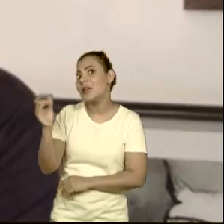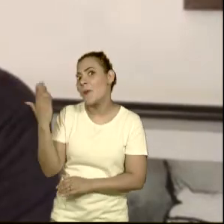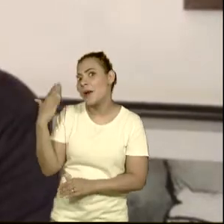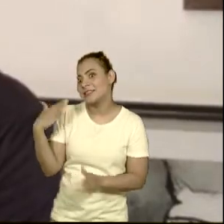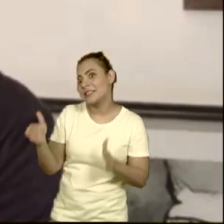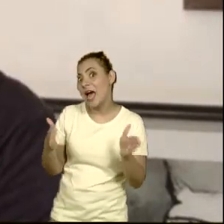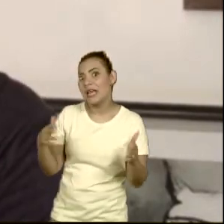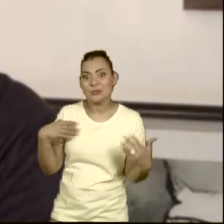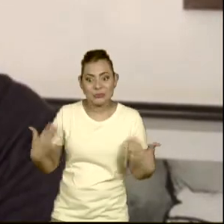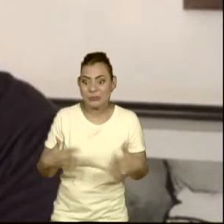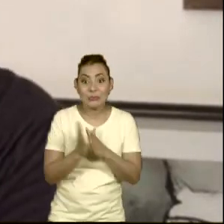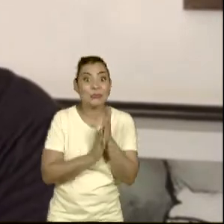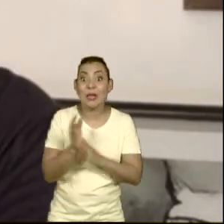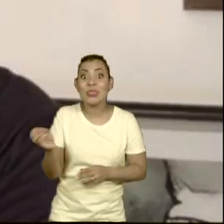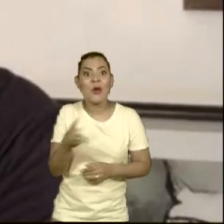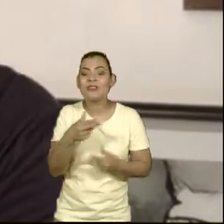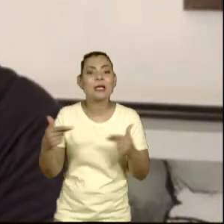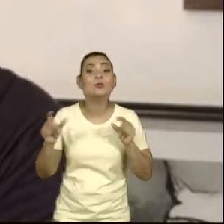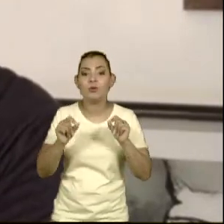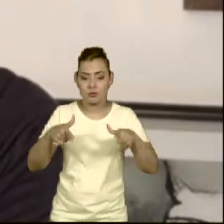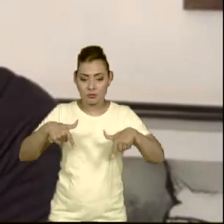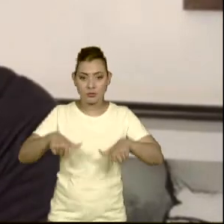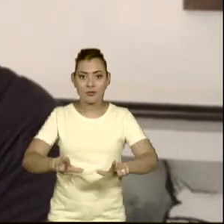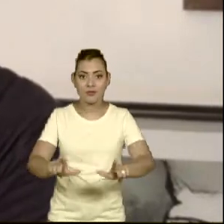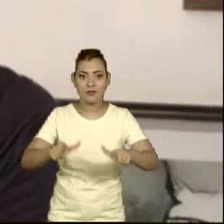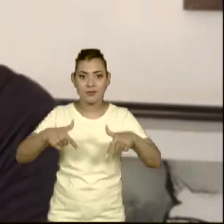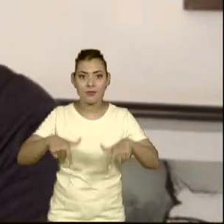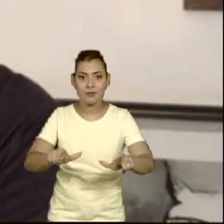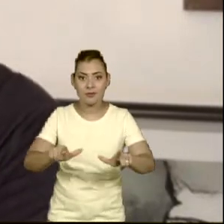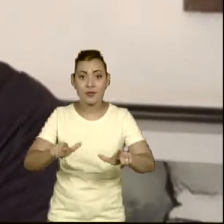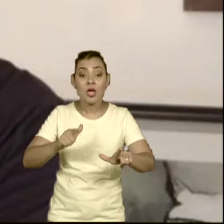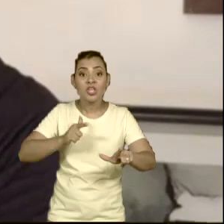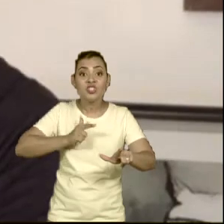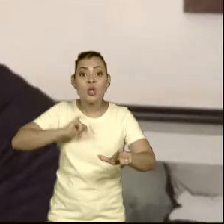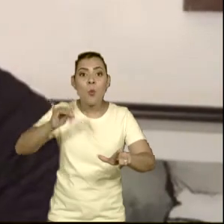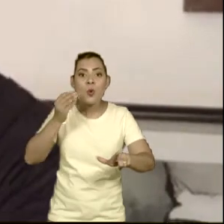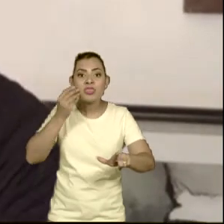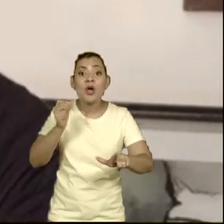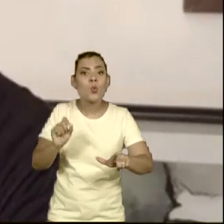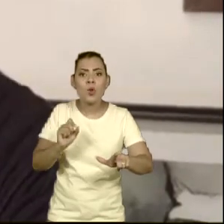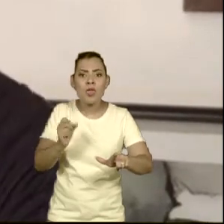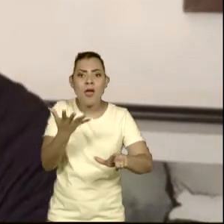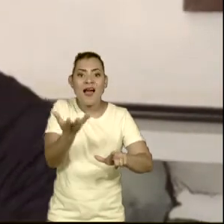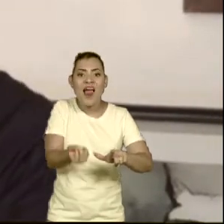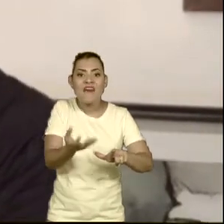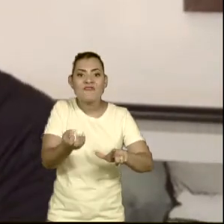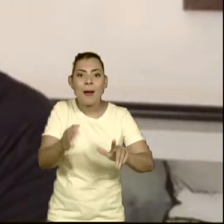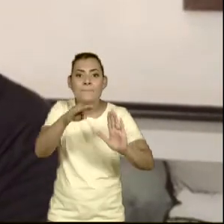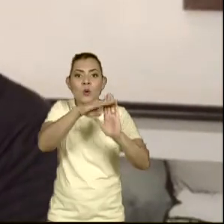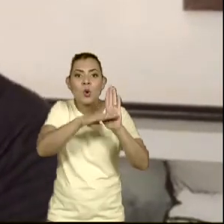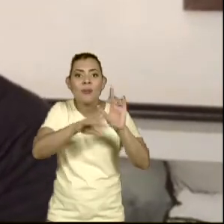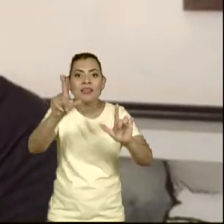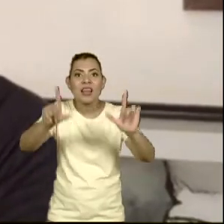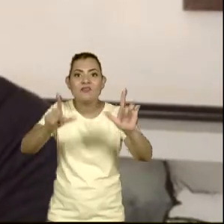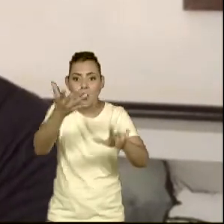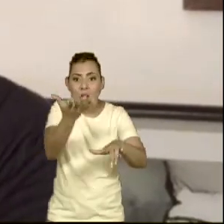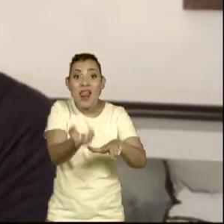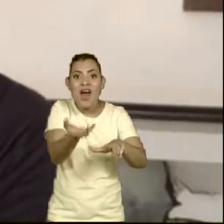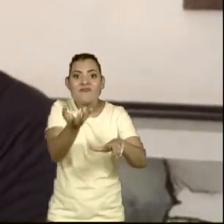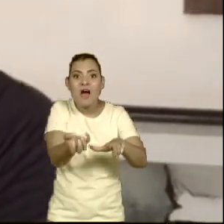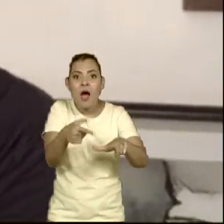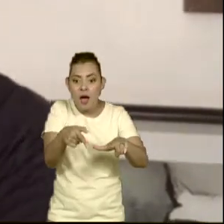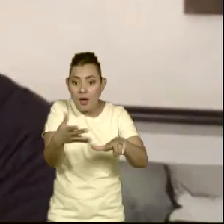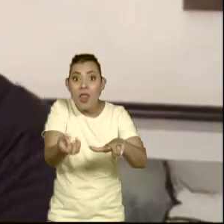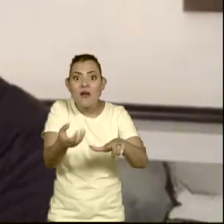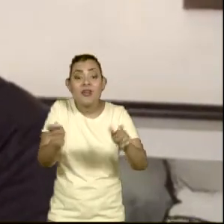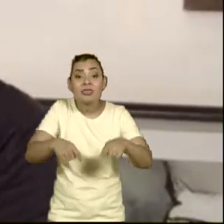época revolucionária, que era o videocassete. Você tinha a oportunidade de gravar imagens da televisão para